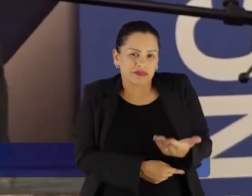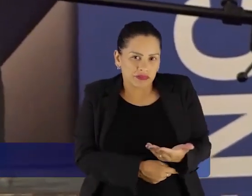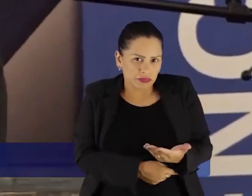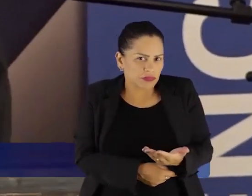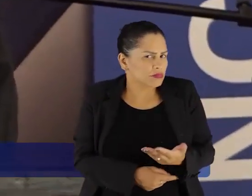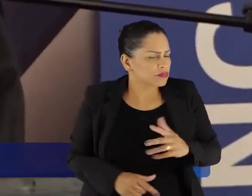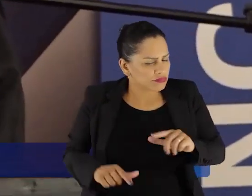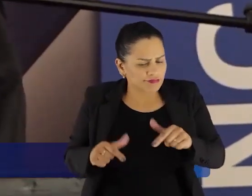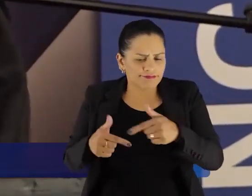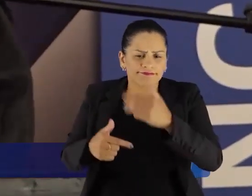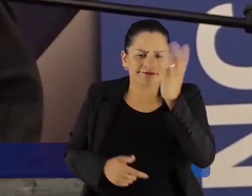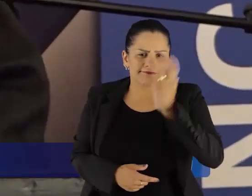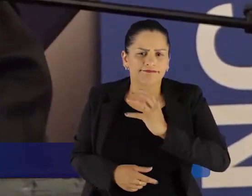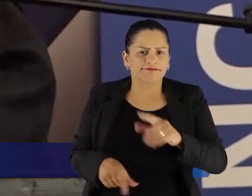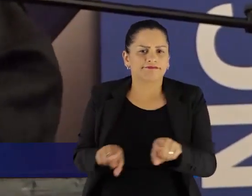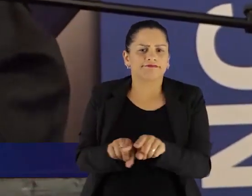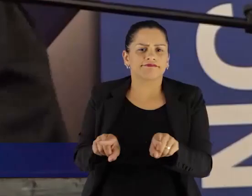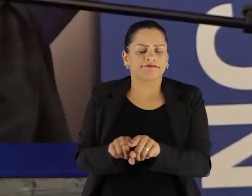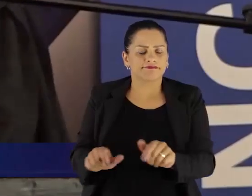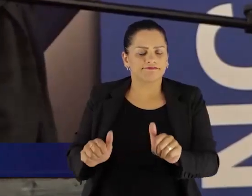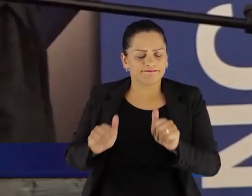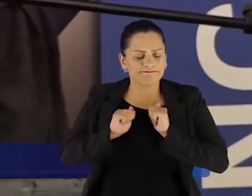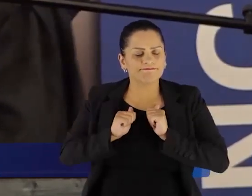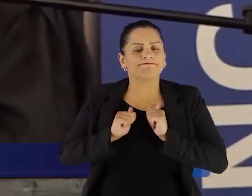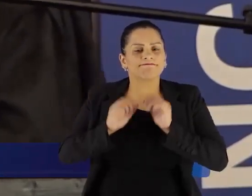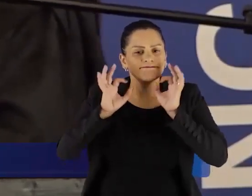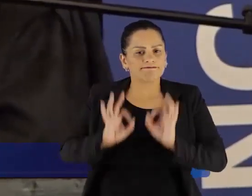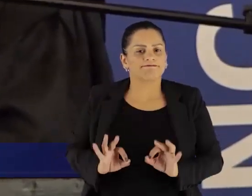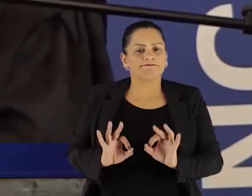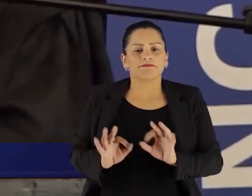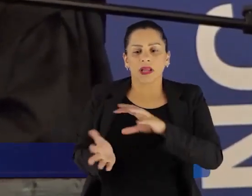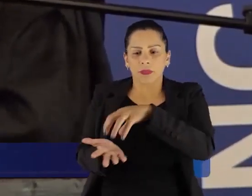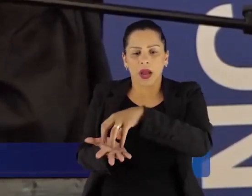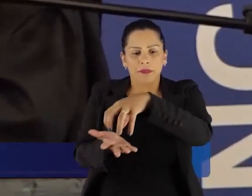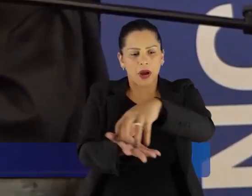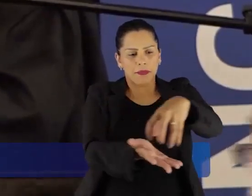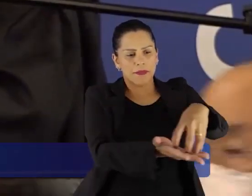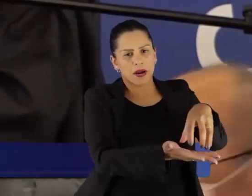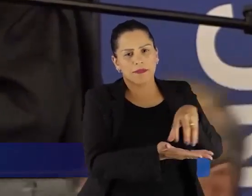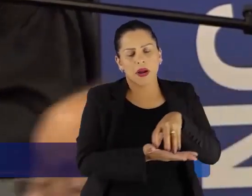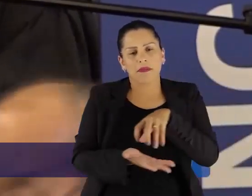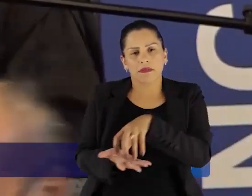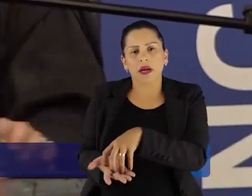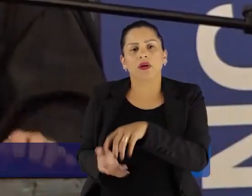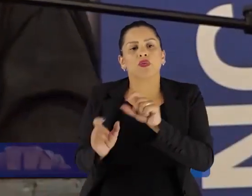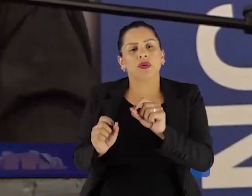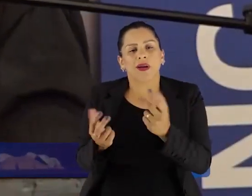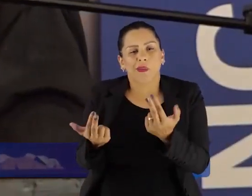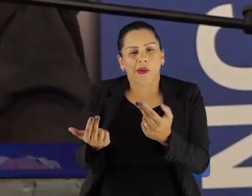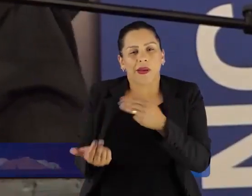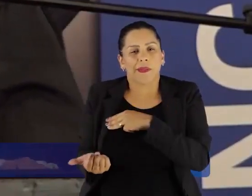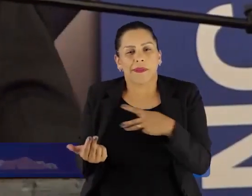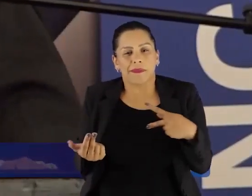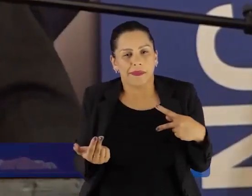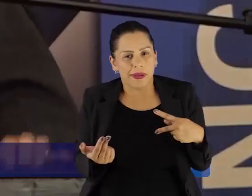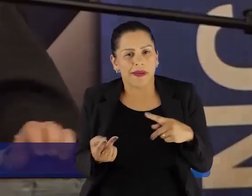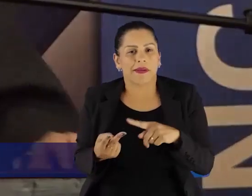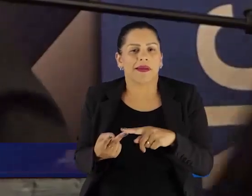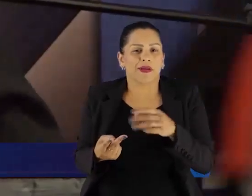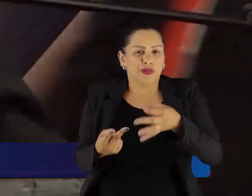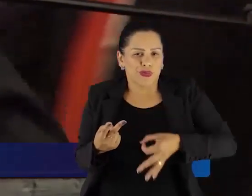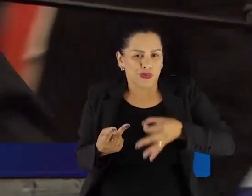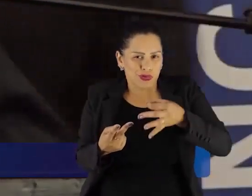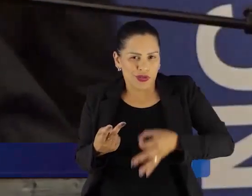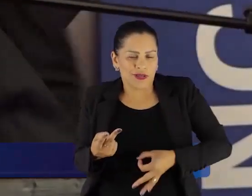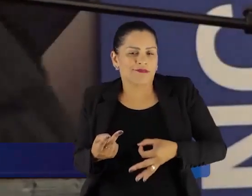séria e Imparcial e isenta de instituições como Ministério Público O Poder